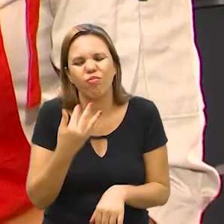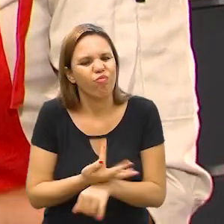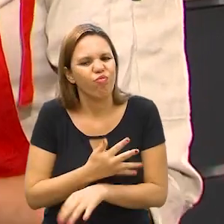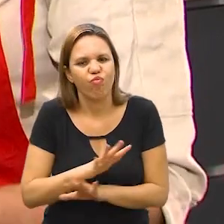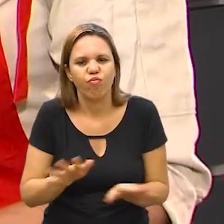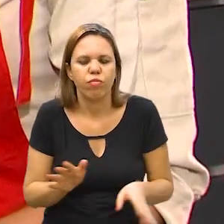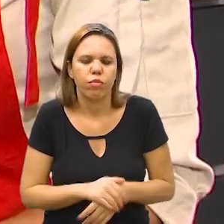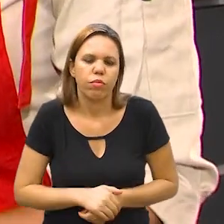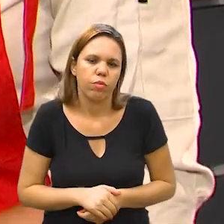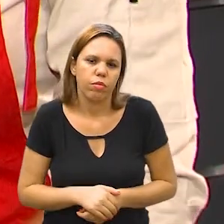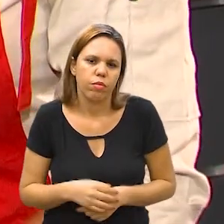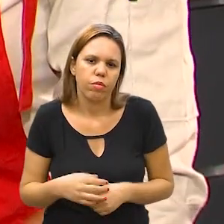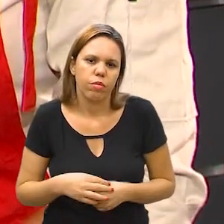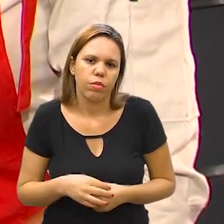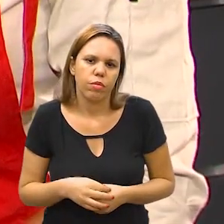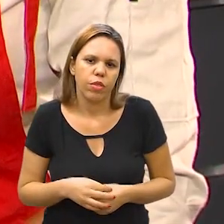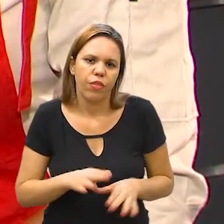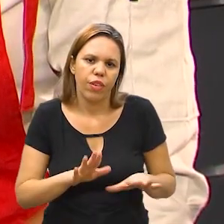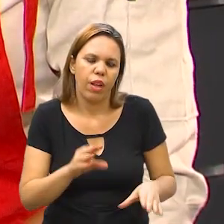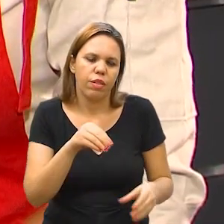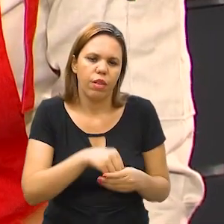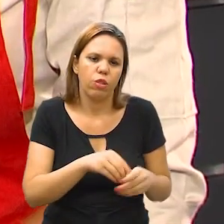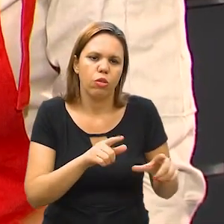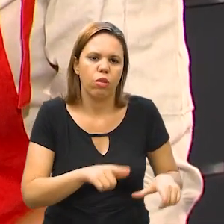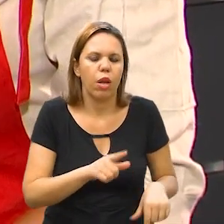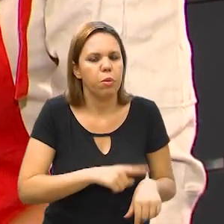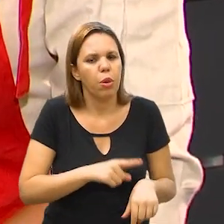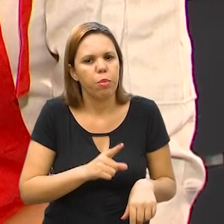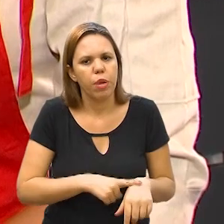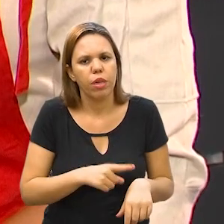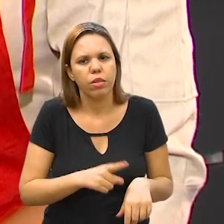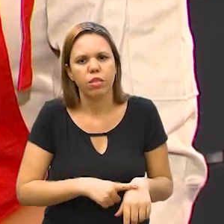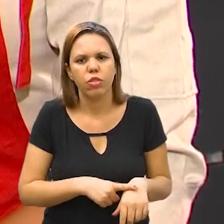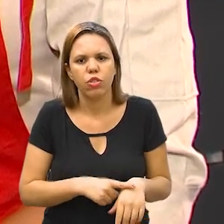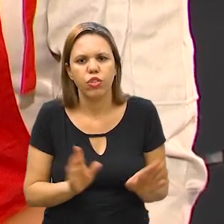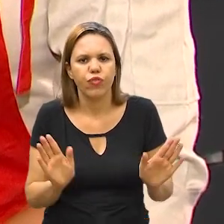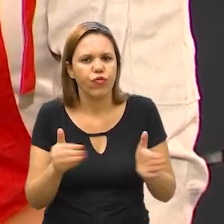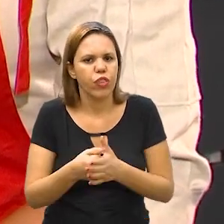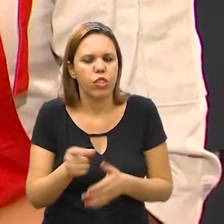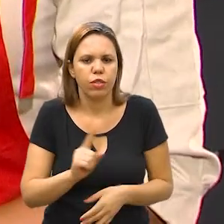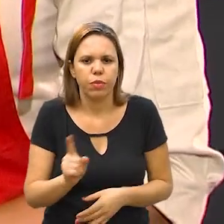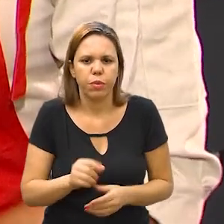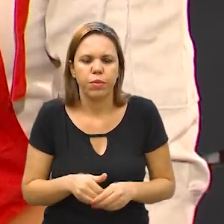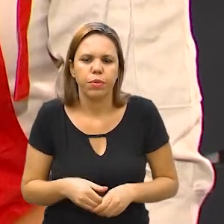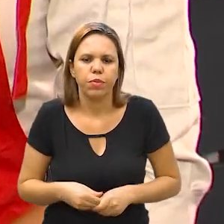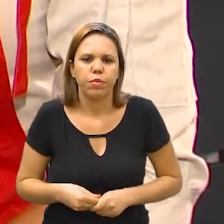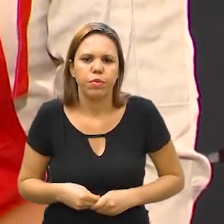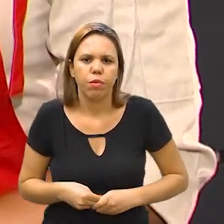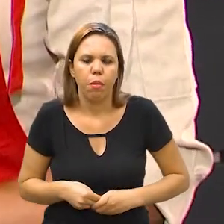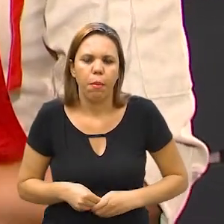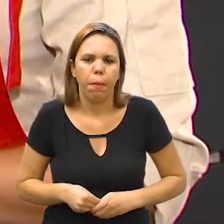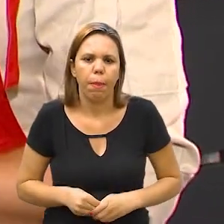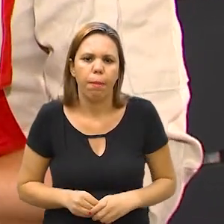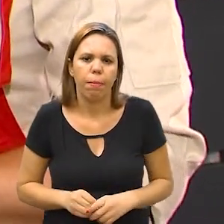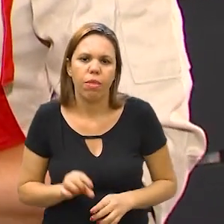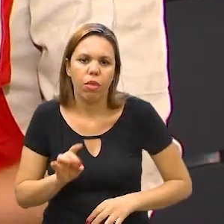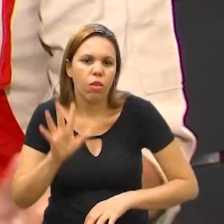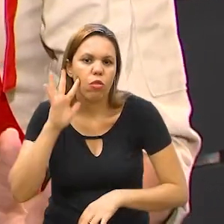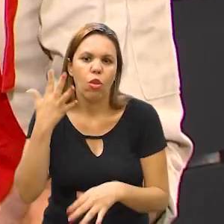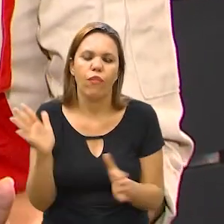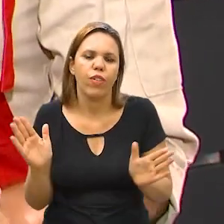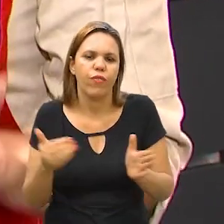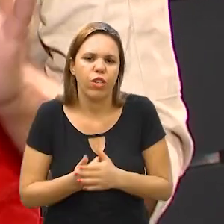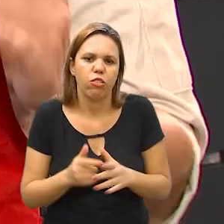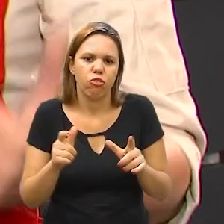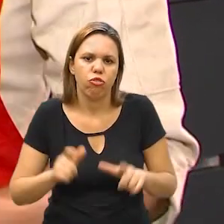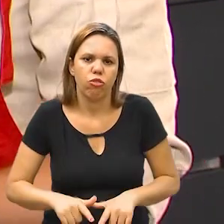aguentei permanecer no imóvel. Naquele momento você faliu ou não? Como que não, foi eu isso? não fali, eu simplesmente resolvi